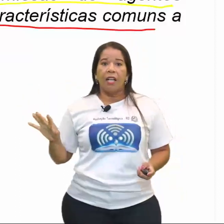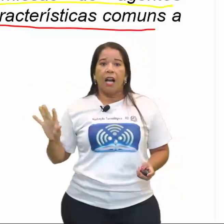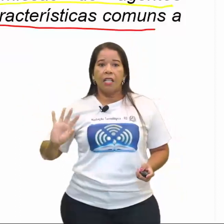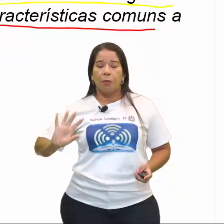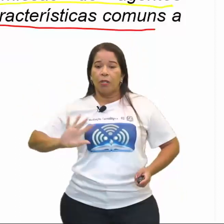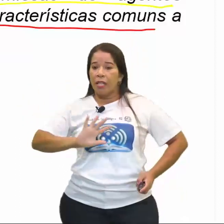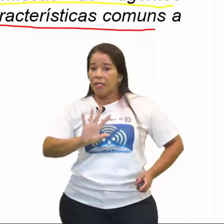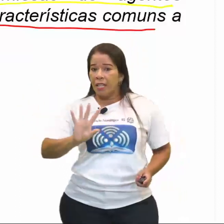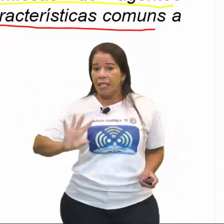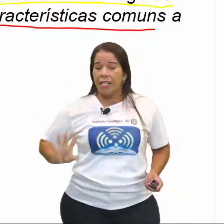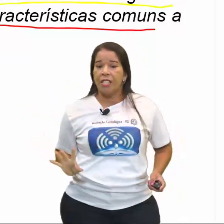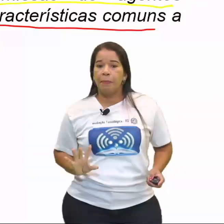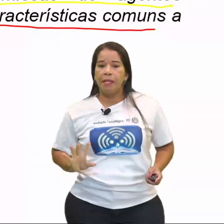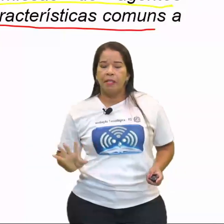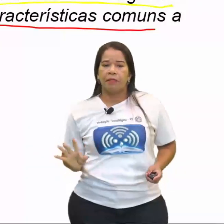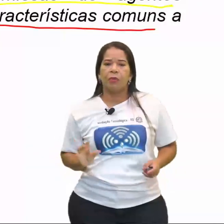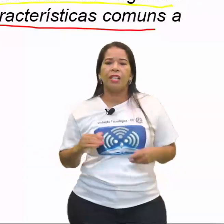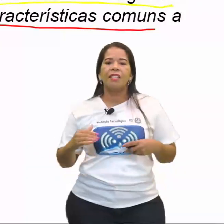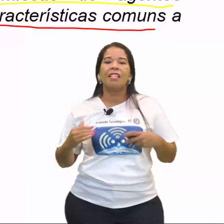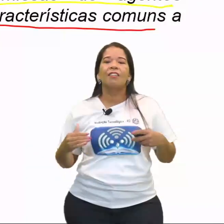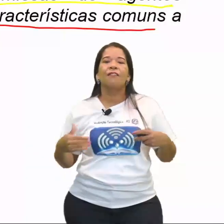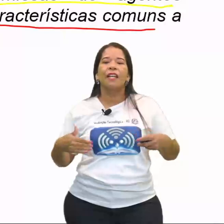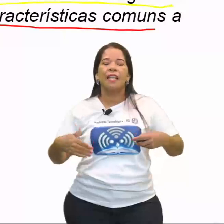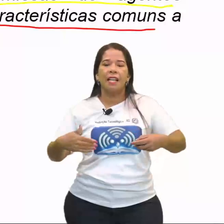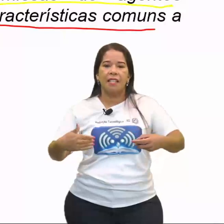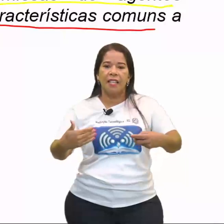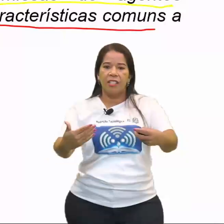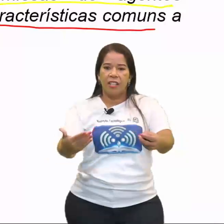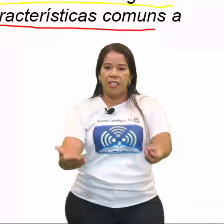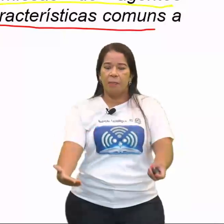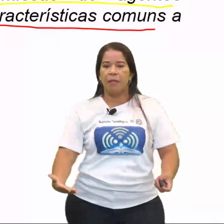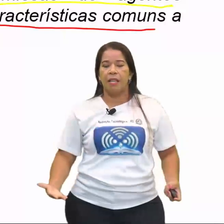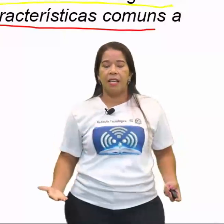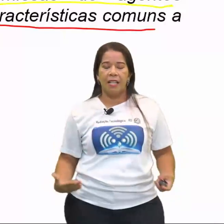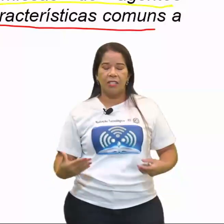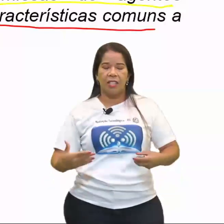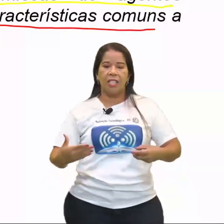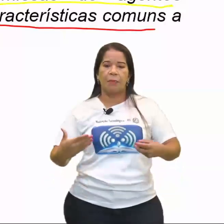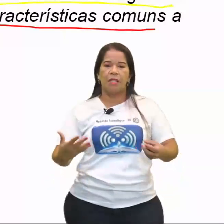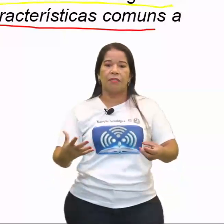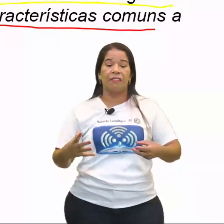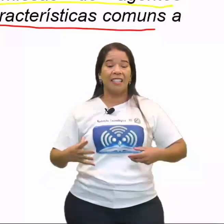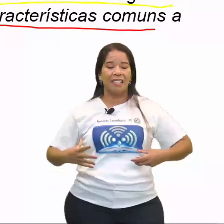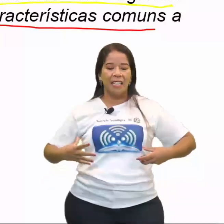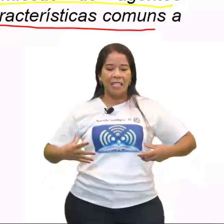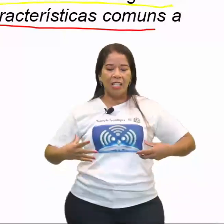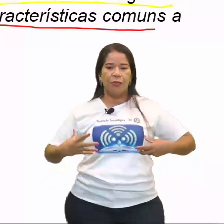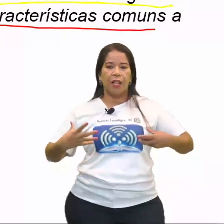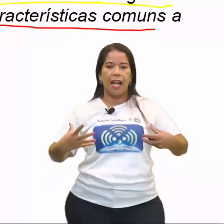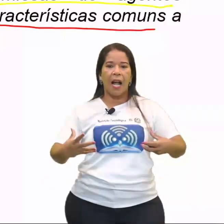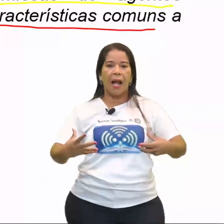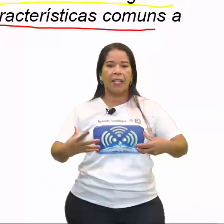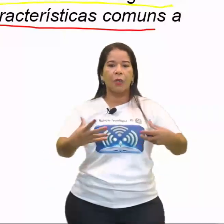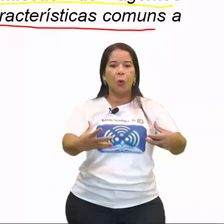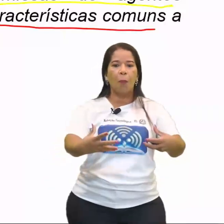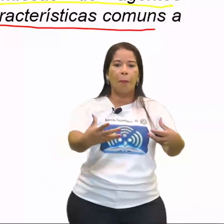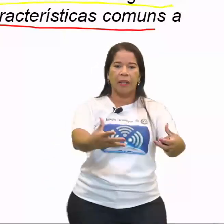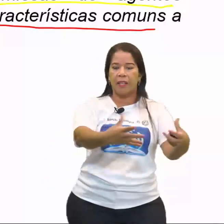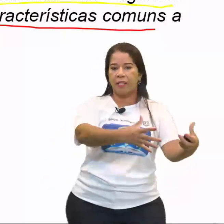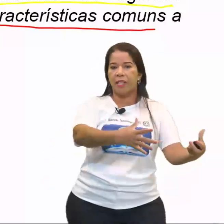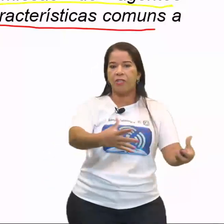ali a resposta, hereditariedade específica. O que significa essa hereditariedade específica? Vai identificar a que